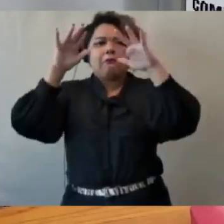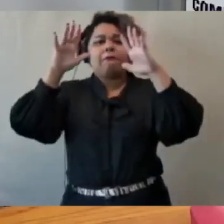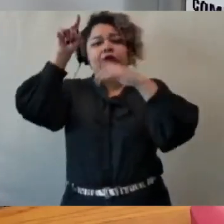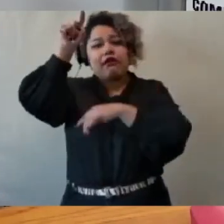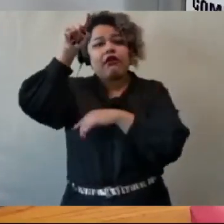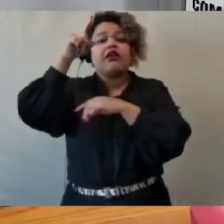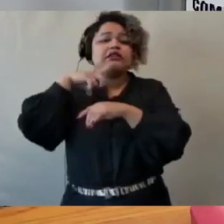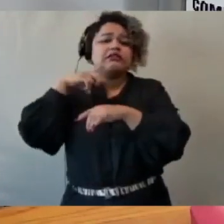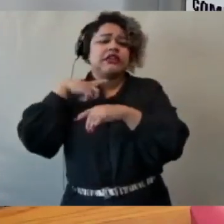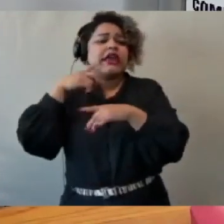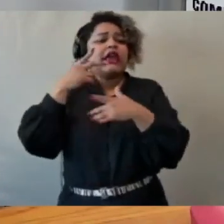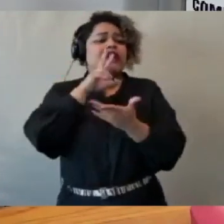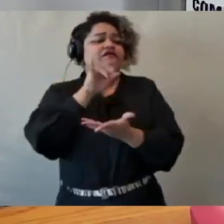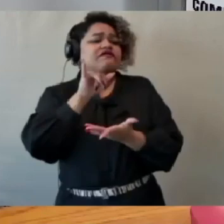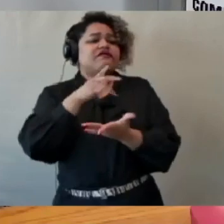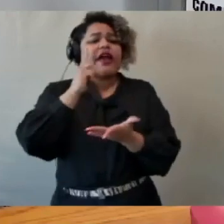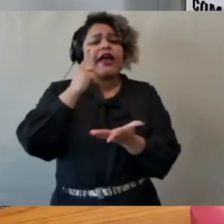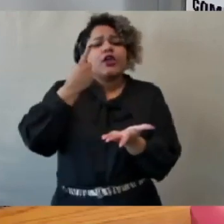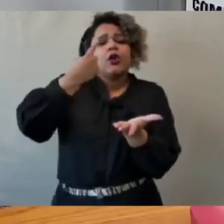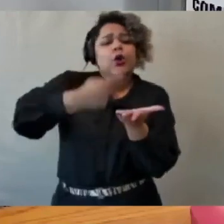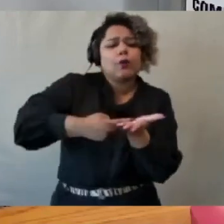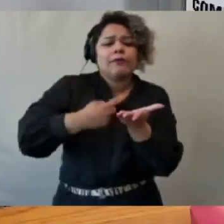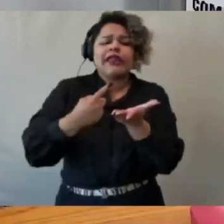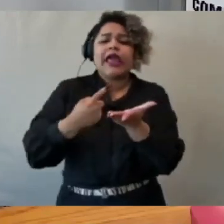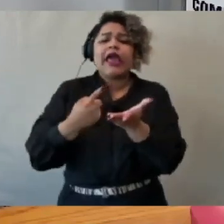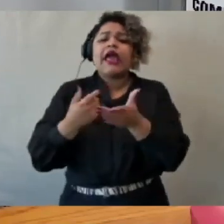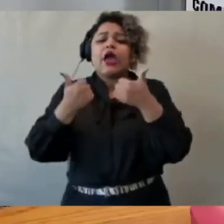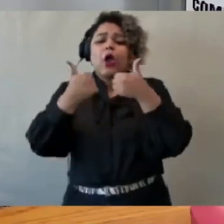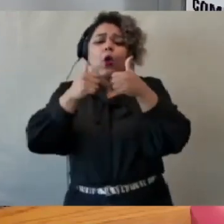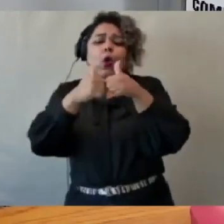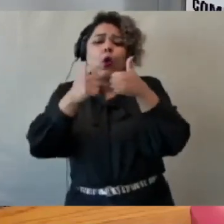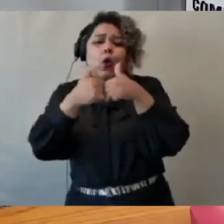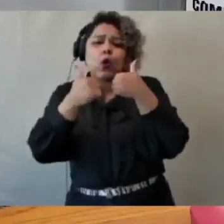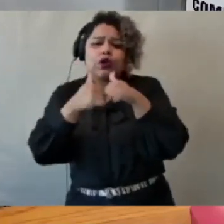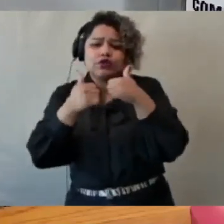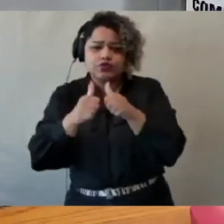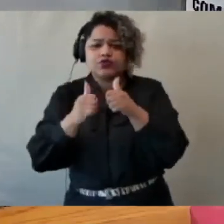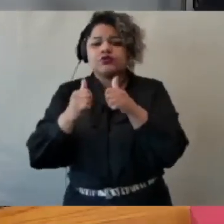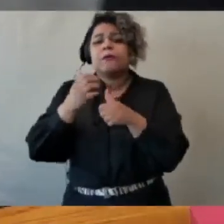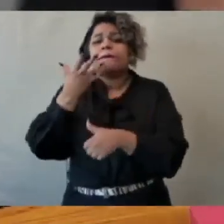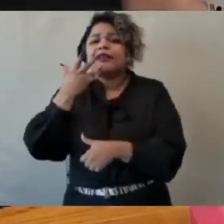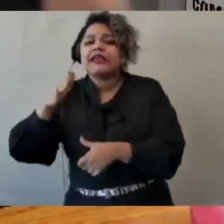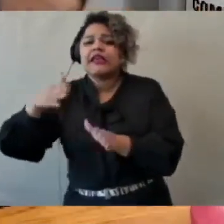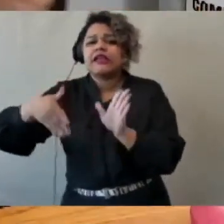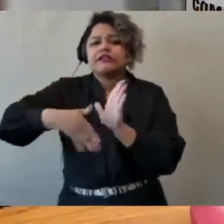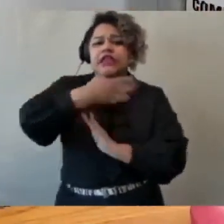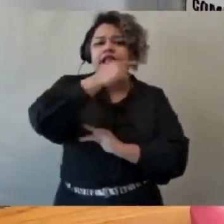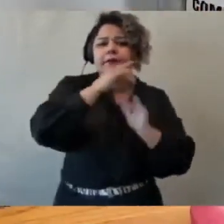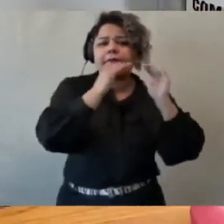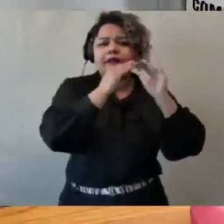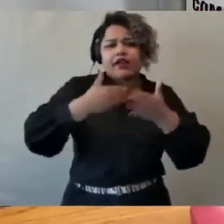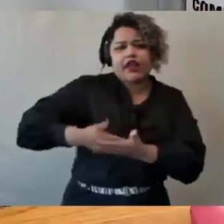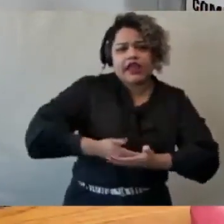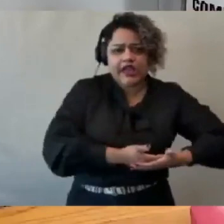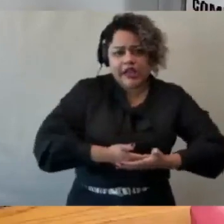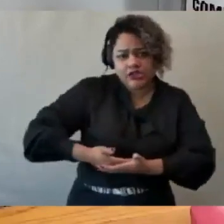para as crianças chegarem às creches, sendo que quem mora no mato precisa de barco. Então,